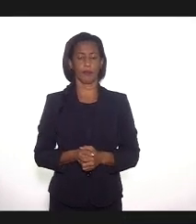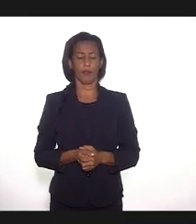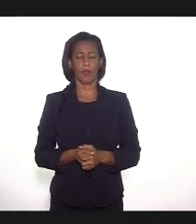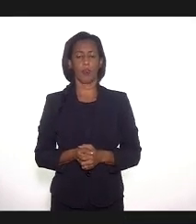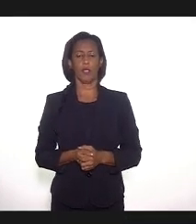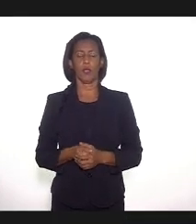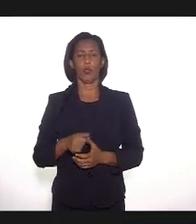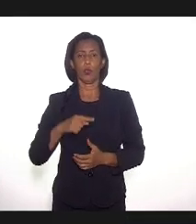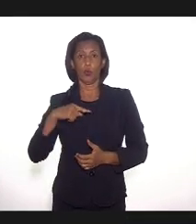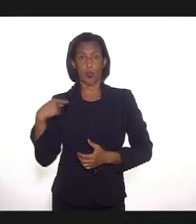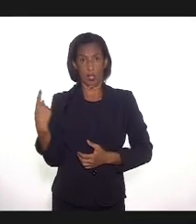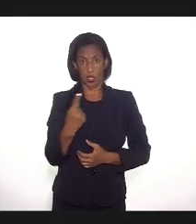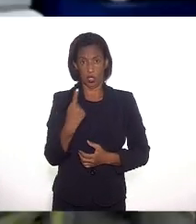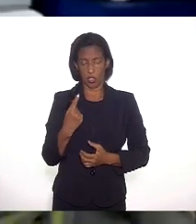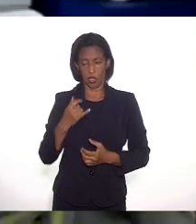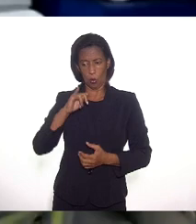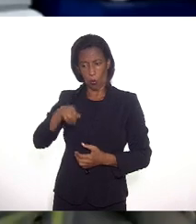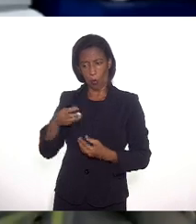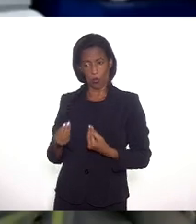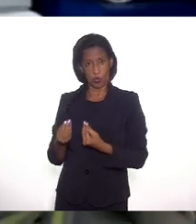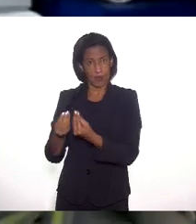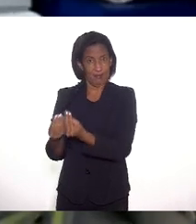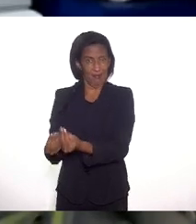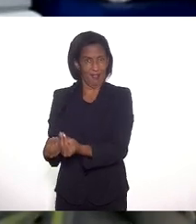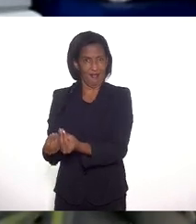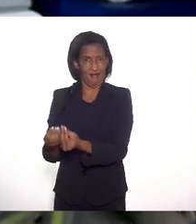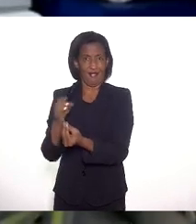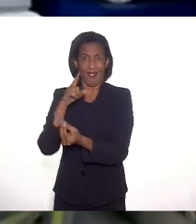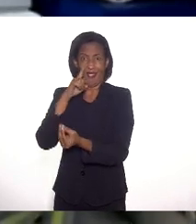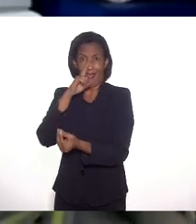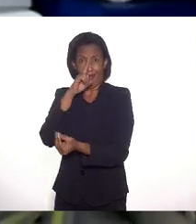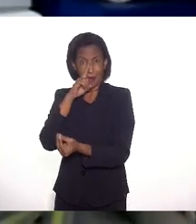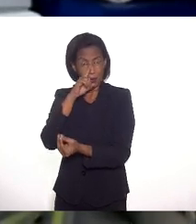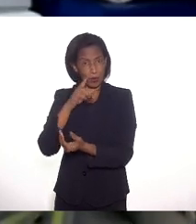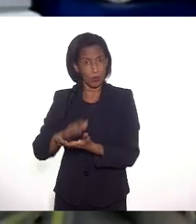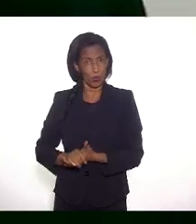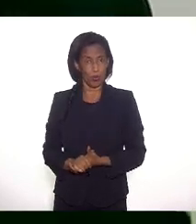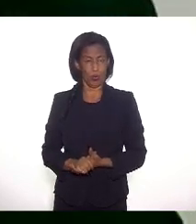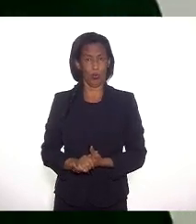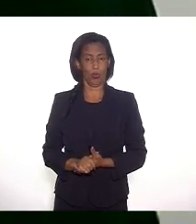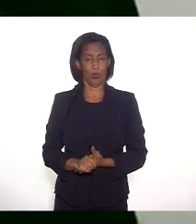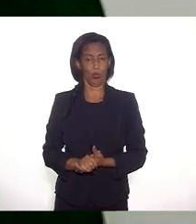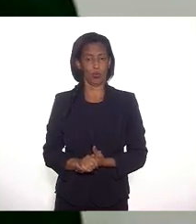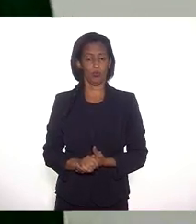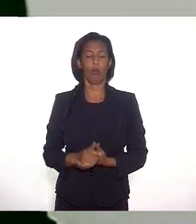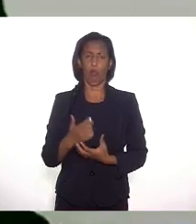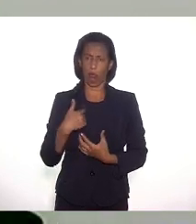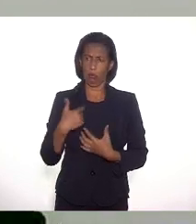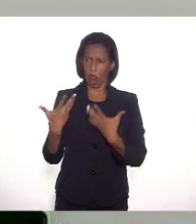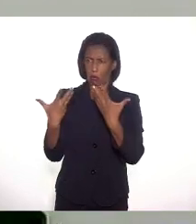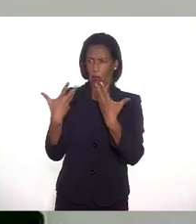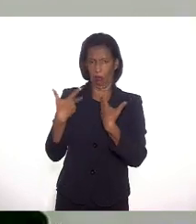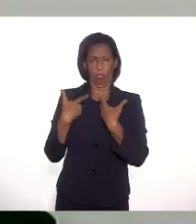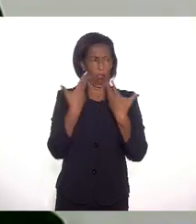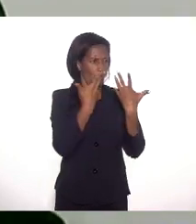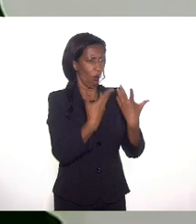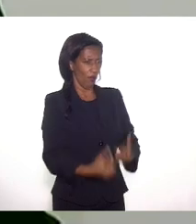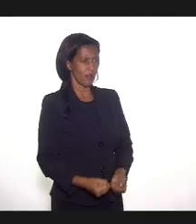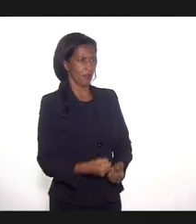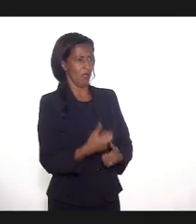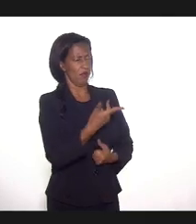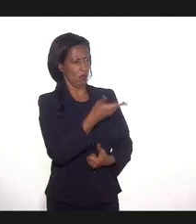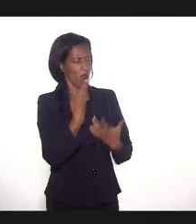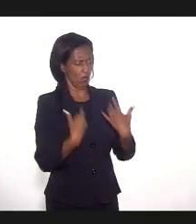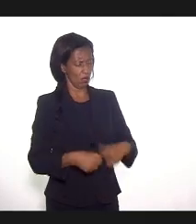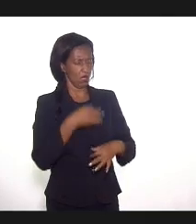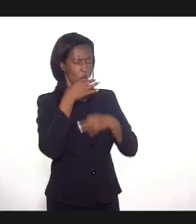o precedente que a gente poderia abrir, de fato, era grave. Então, o presidente acho que... acolhe o encaminhamento. Eu vou acolher o deputado Luiz Paulo. Vamos Perfeito.